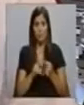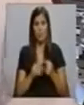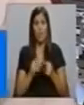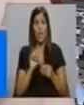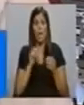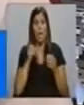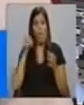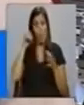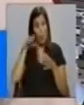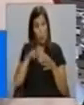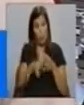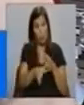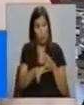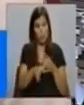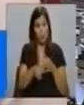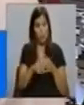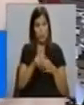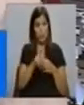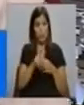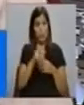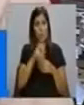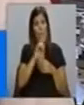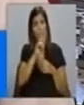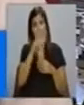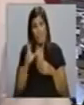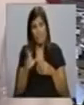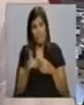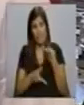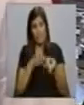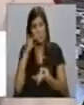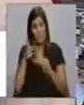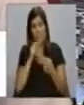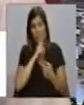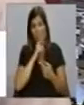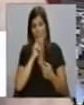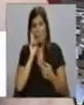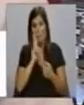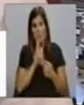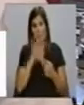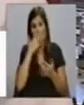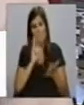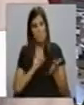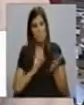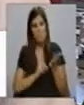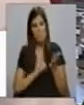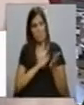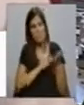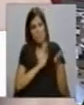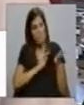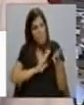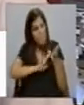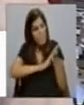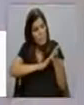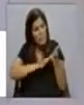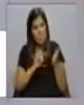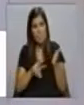emitida desse processo, analisando, conseguimos ver uma espécie de uma impressão digital correspondente aos elementos constituintes